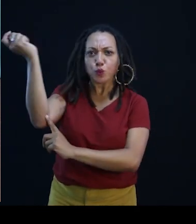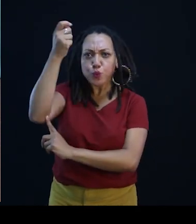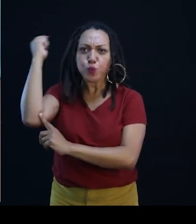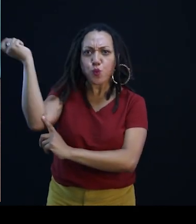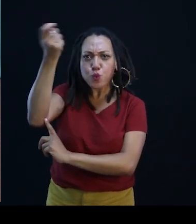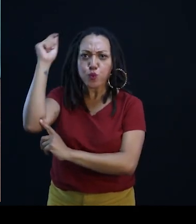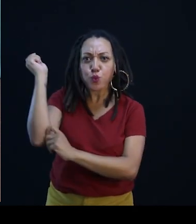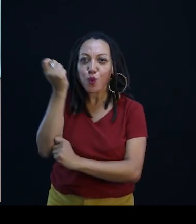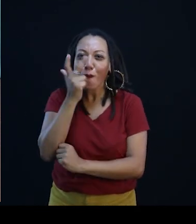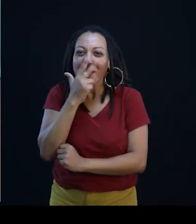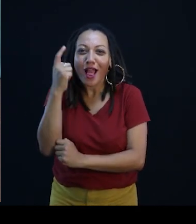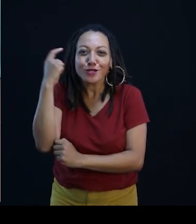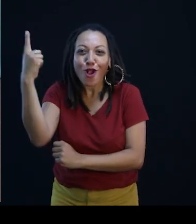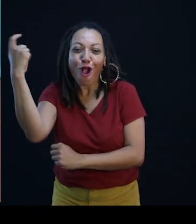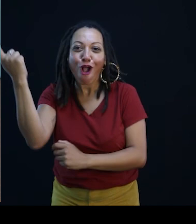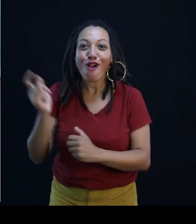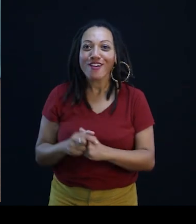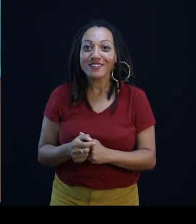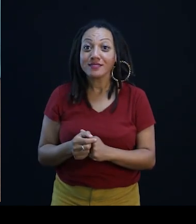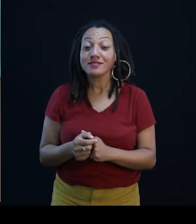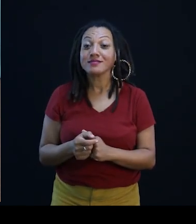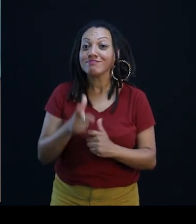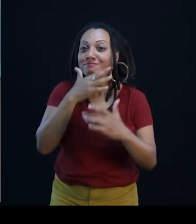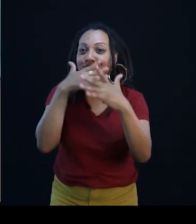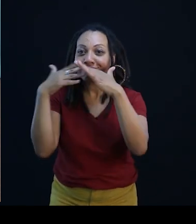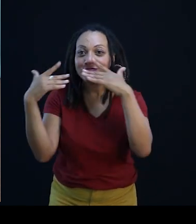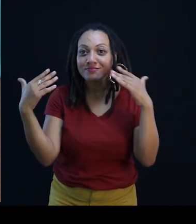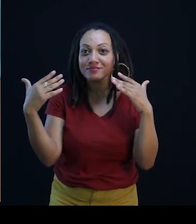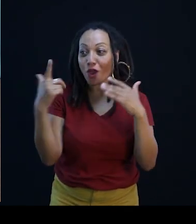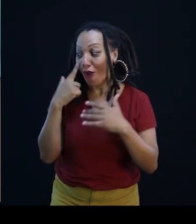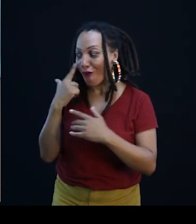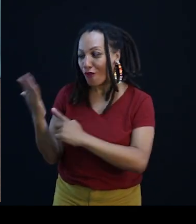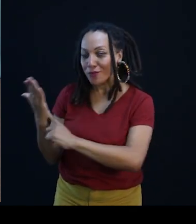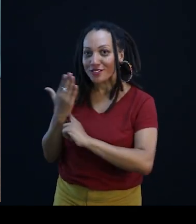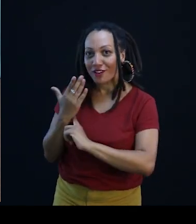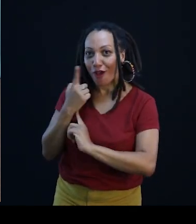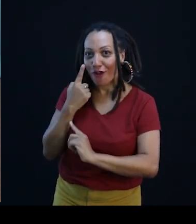lavadeira. Quanto mais guarda, mais cheira. Deixa eu fazer uma vez.